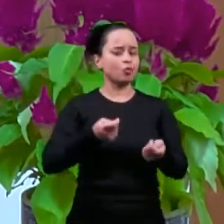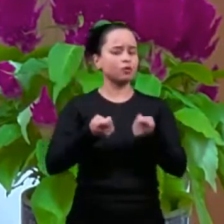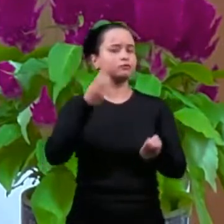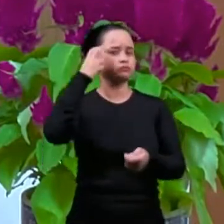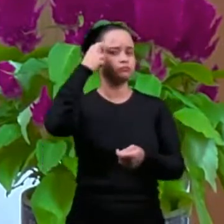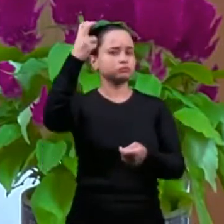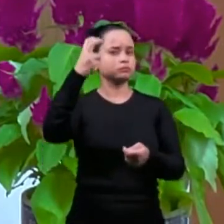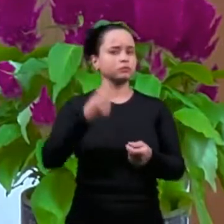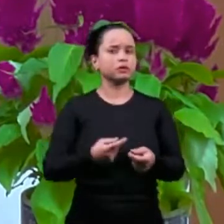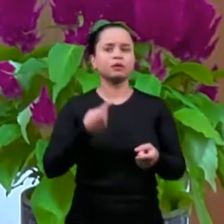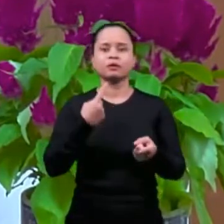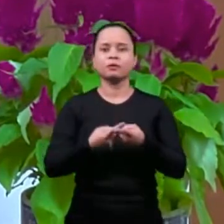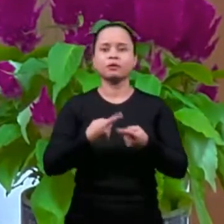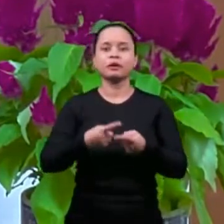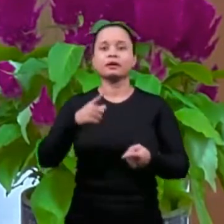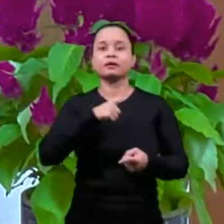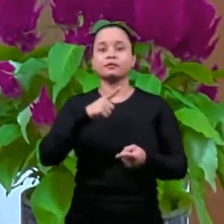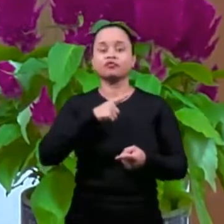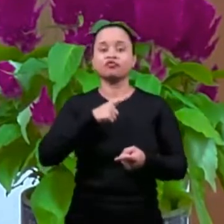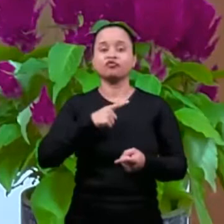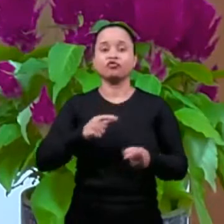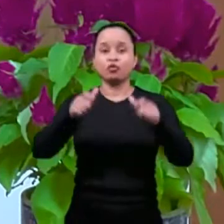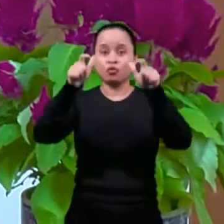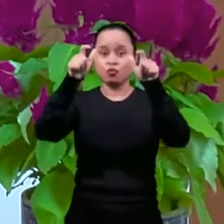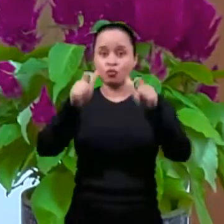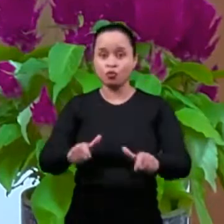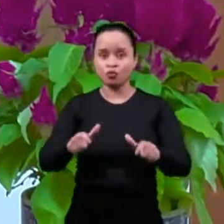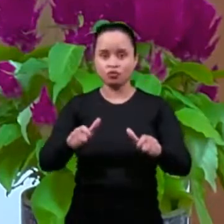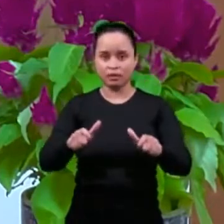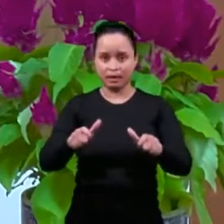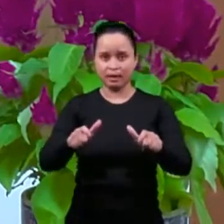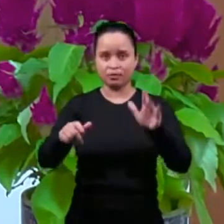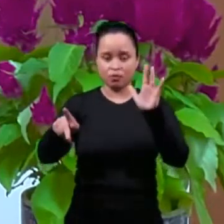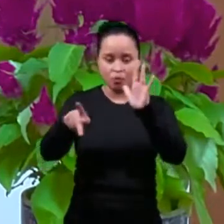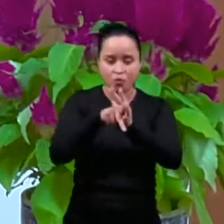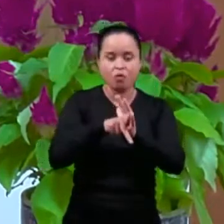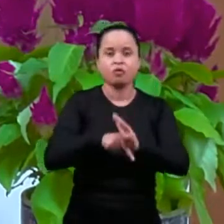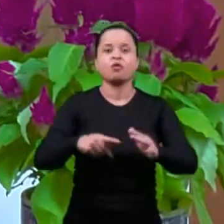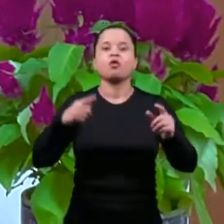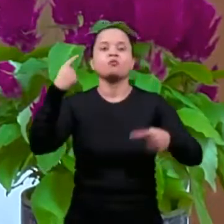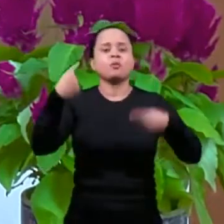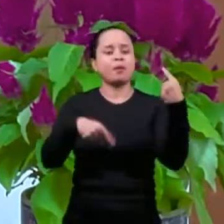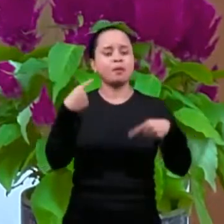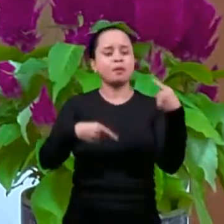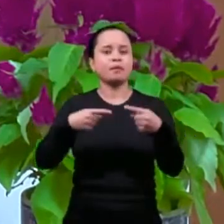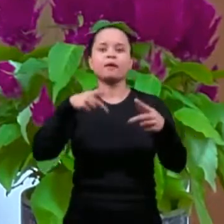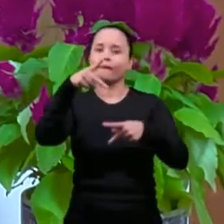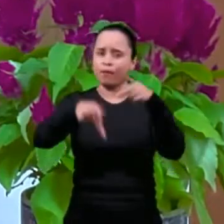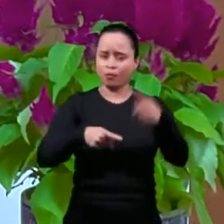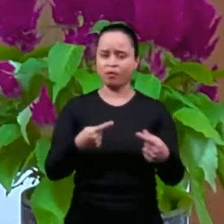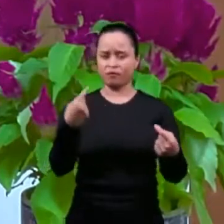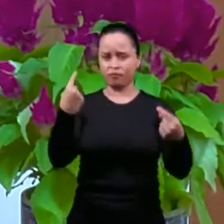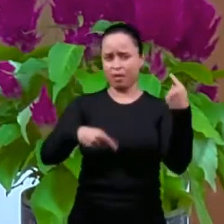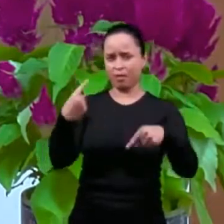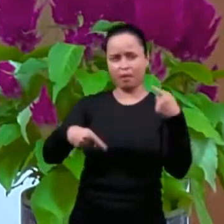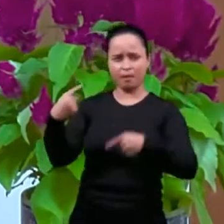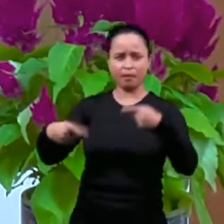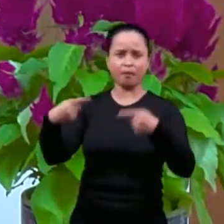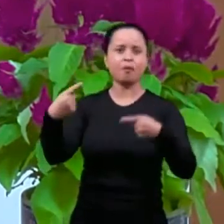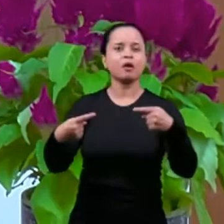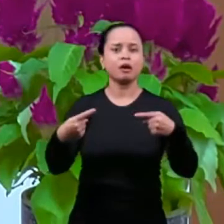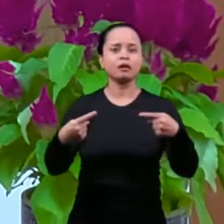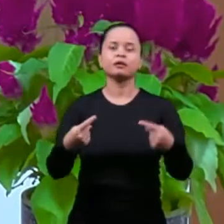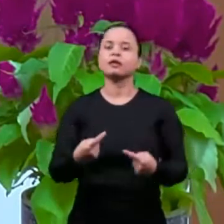os anfiteatros, que eram os locais de discussão. Enquanto o povo discutia, enquanto o povo falava